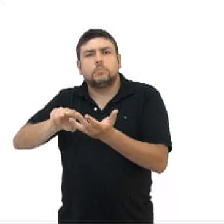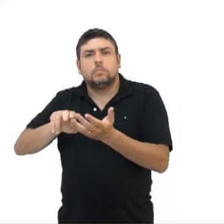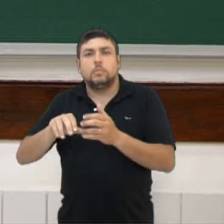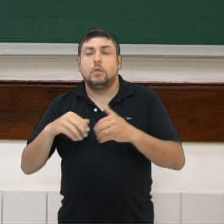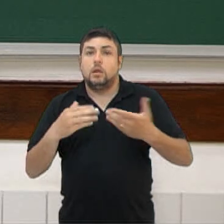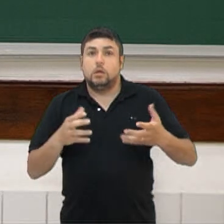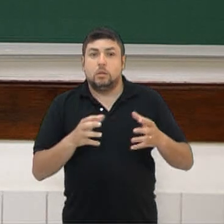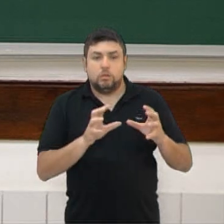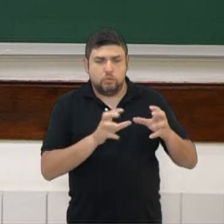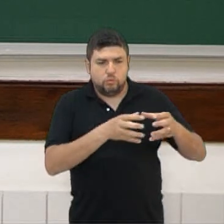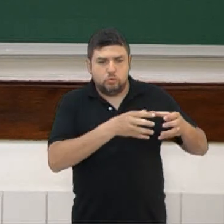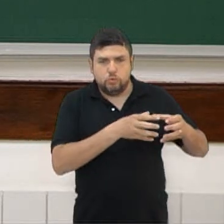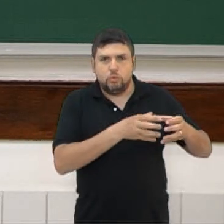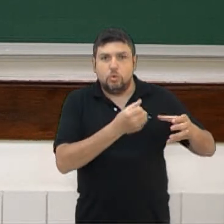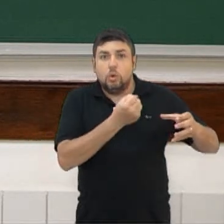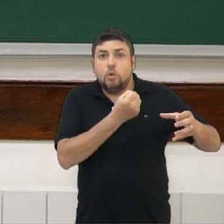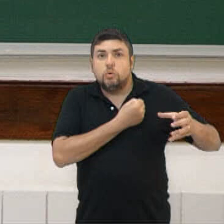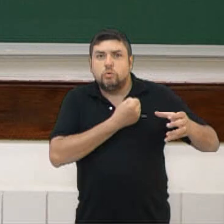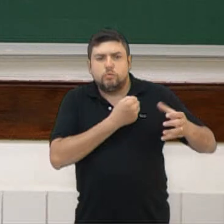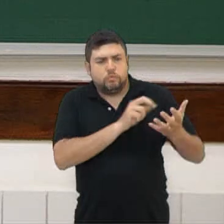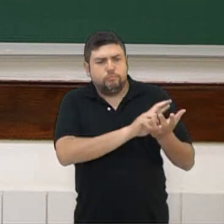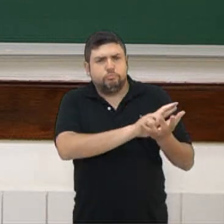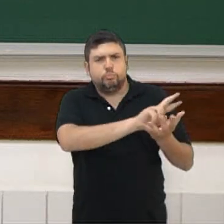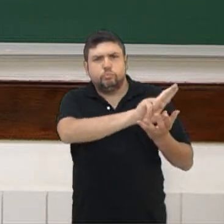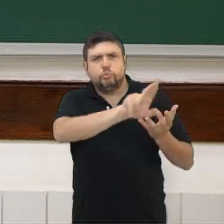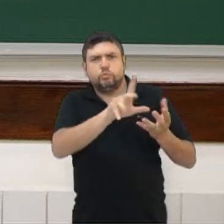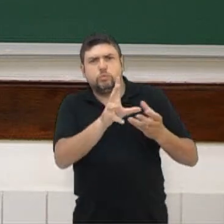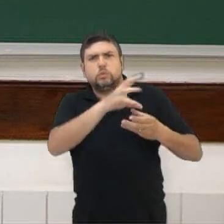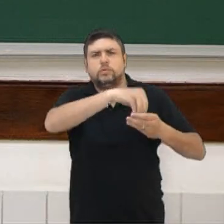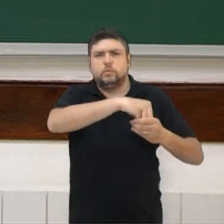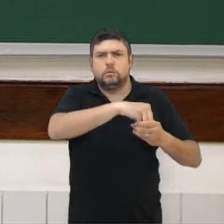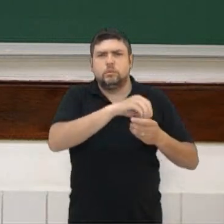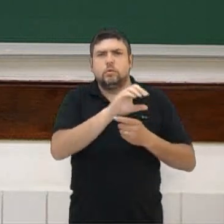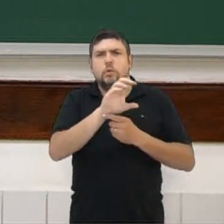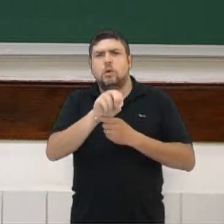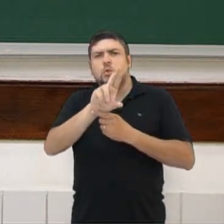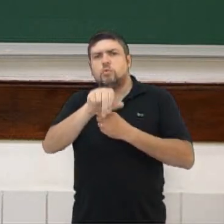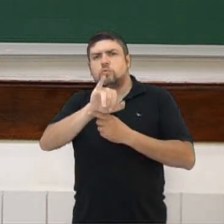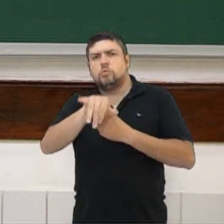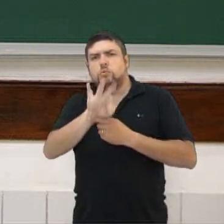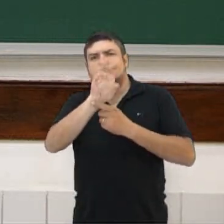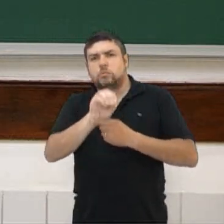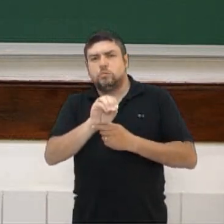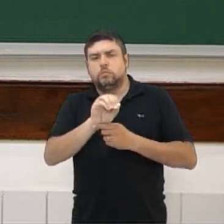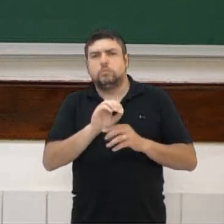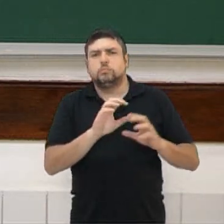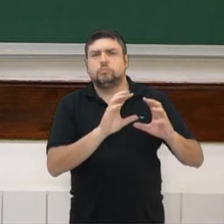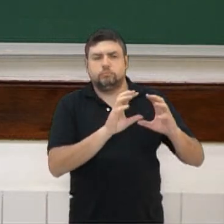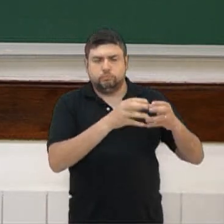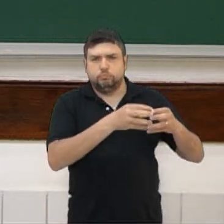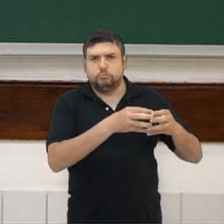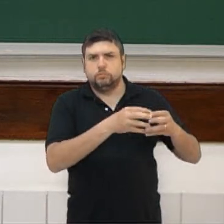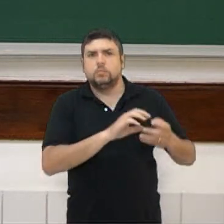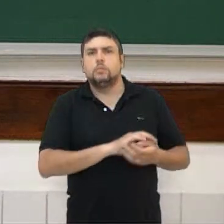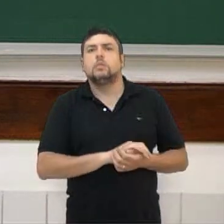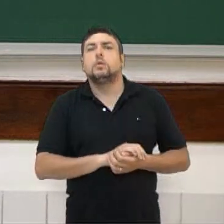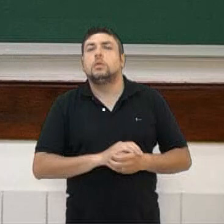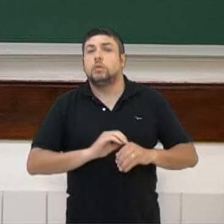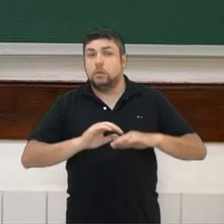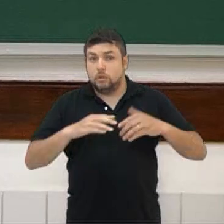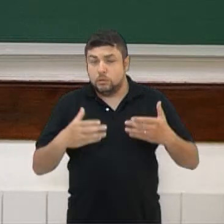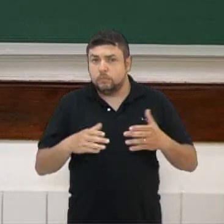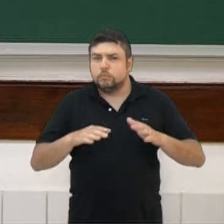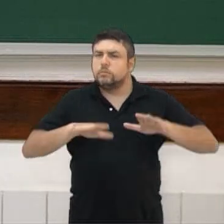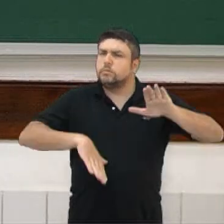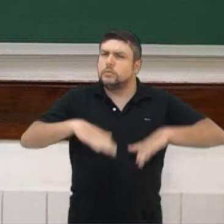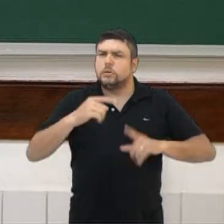de conjuntos numéricos, tá? Os conjuntos numéricos, eles são definidos de acordo com o tipo do número